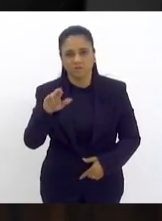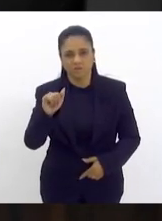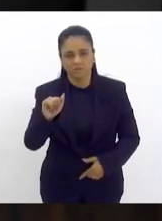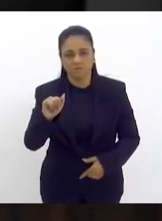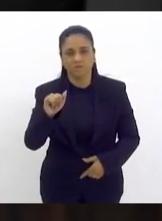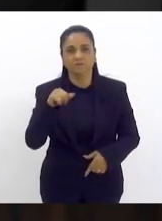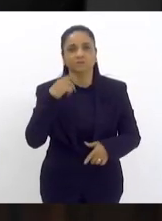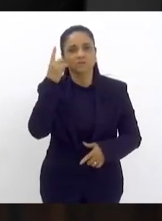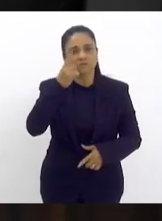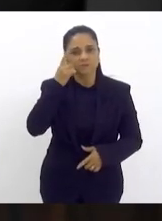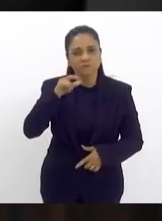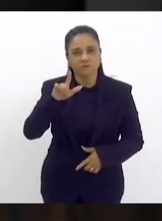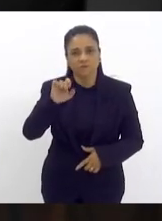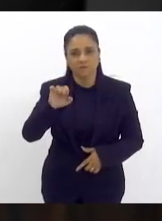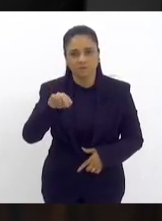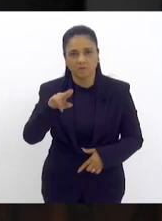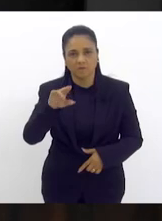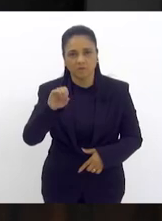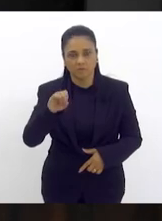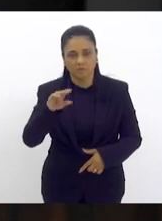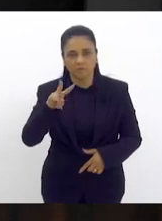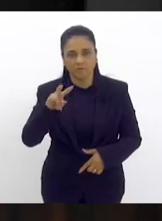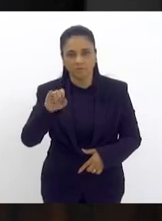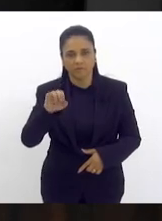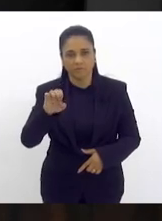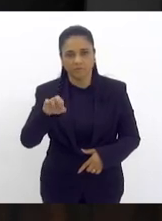deputado Léo Vieira